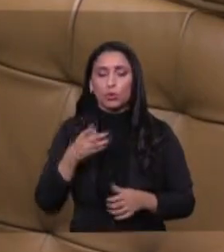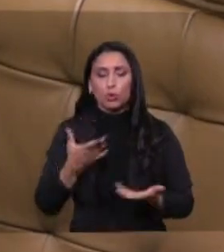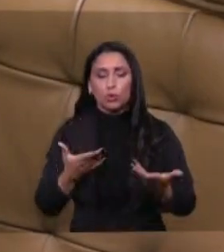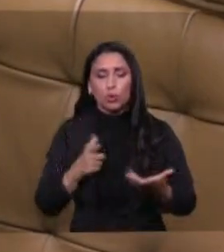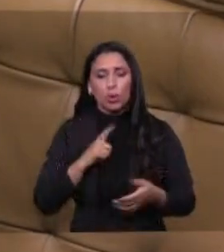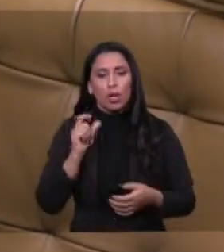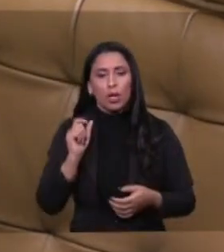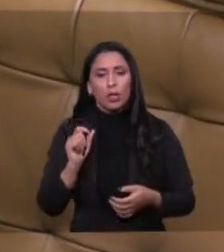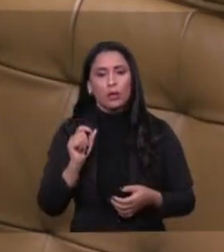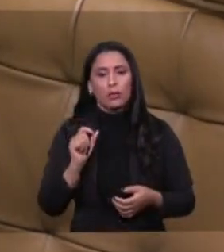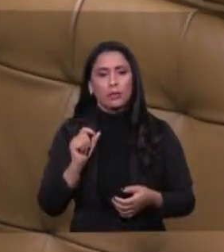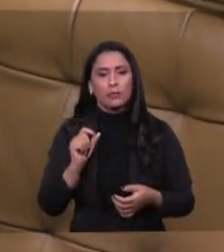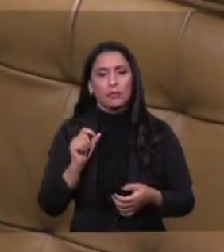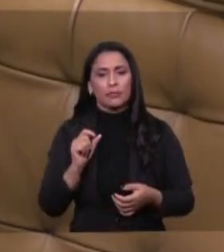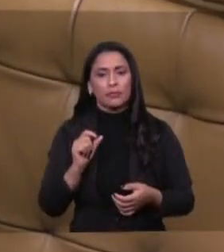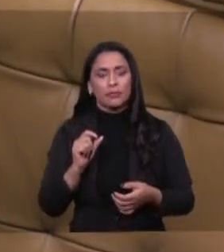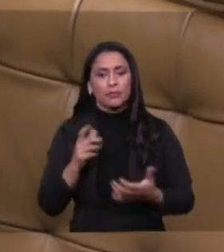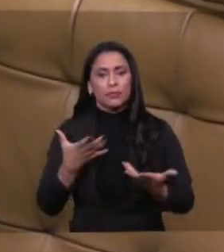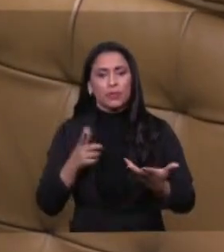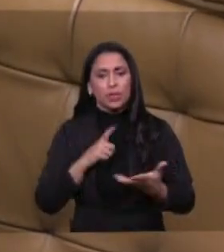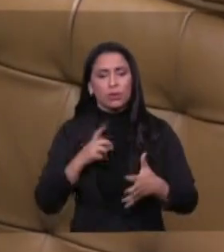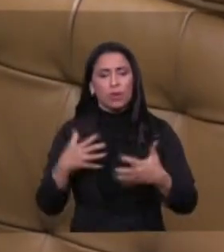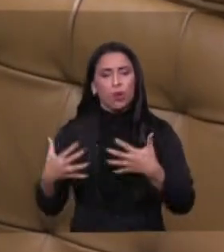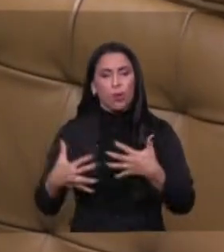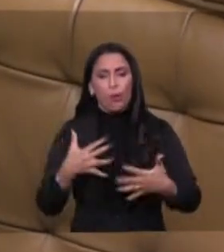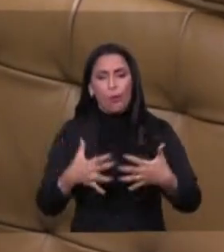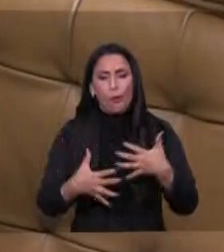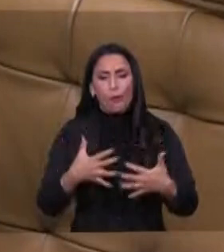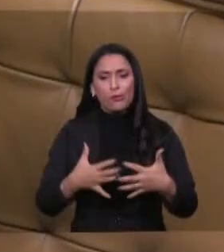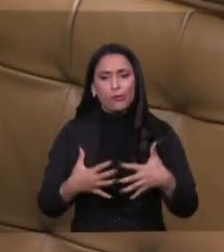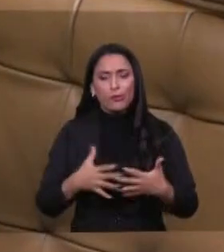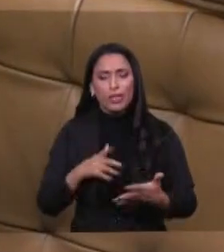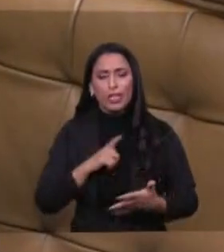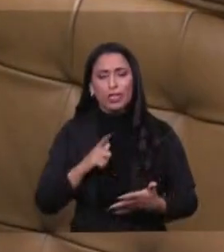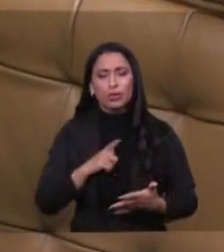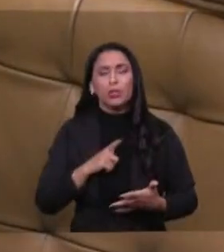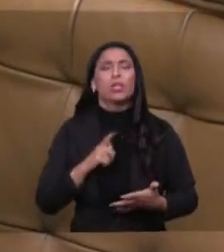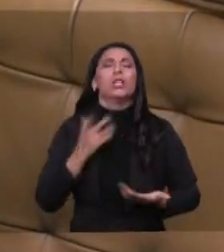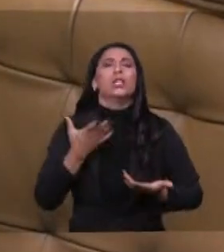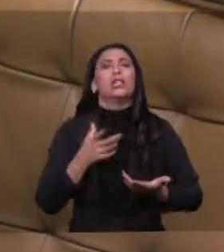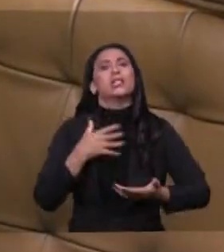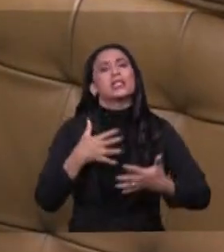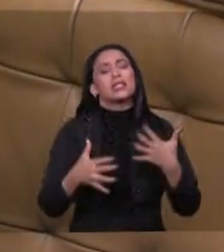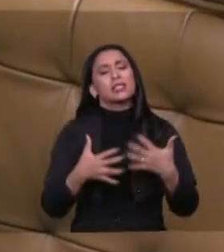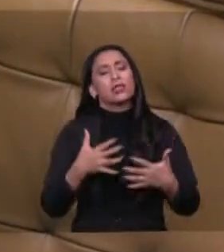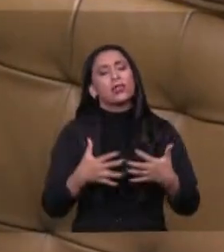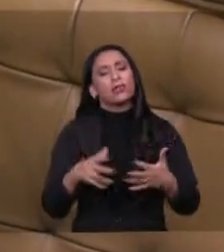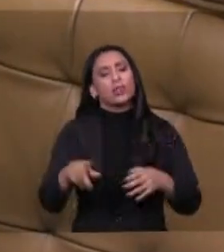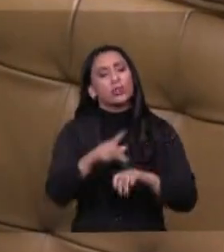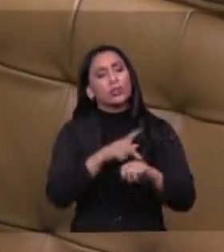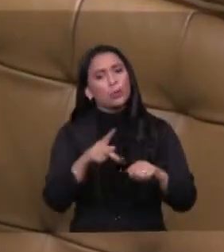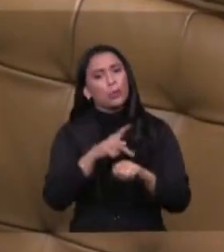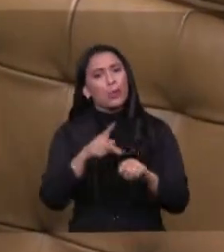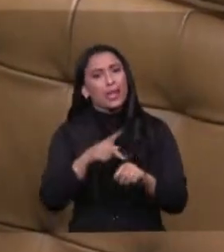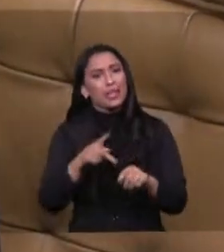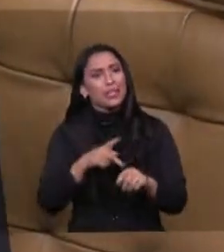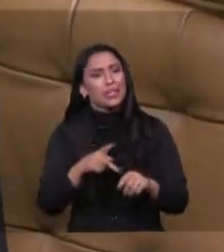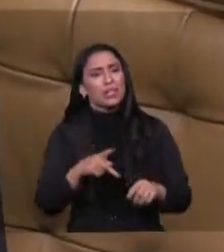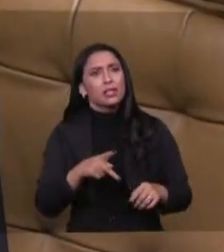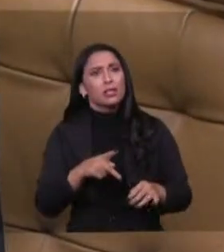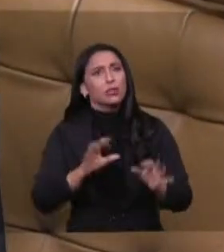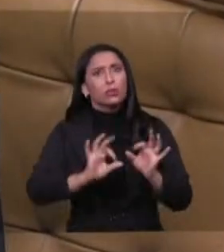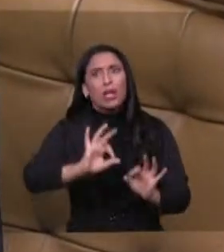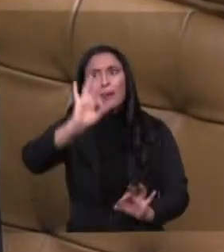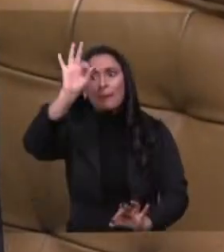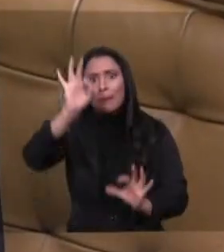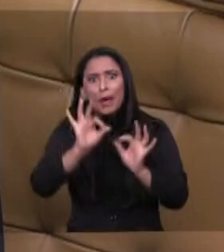Não é possível que haja um conflito e que se assule esse tipo de conflito num país com as dimensões territoriais do